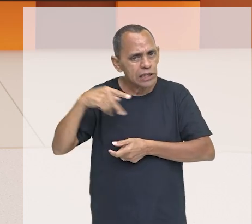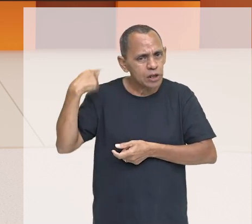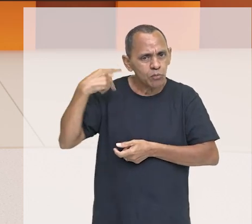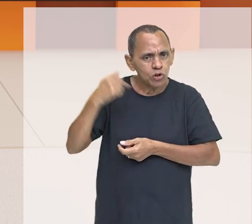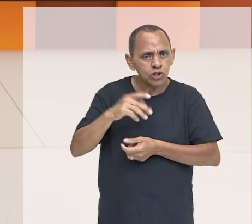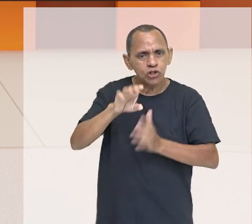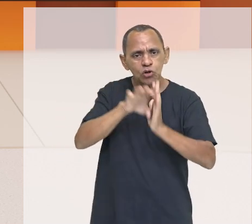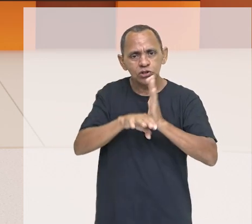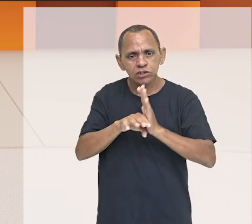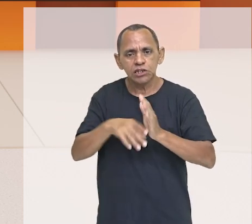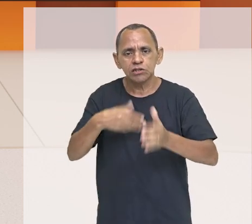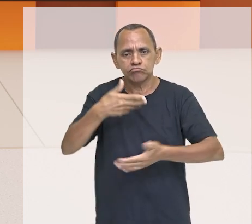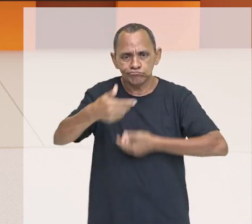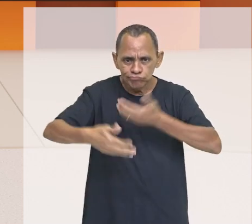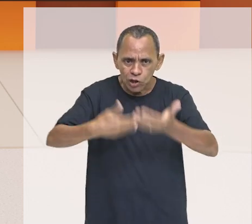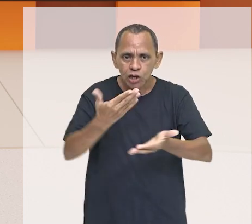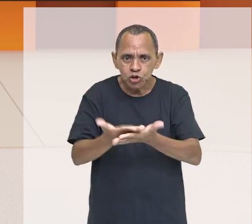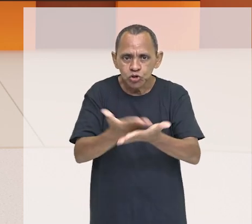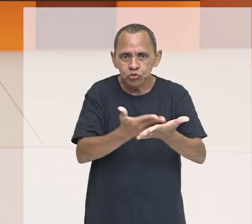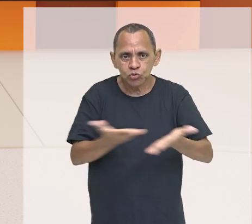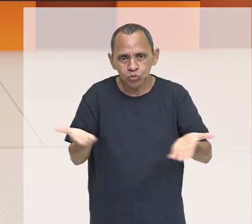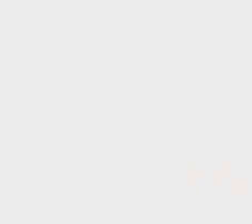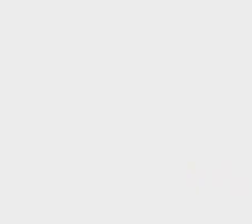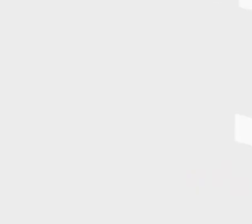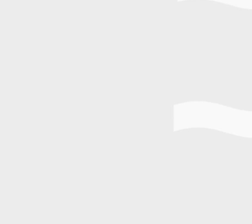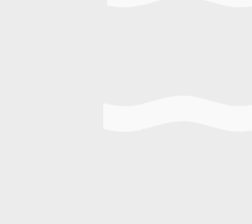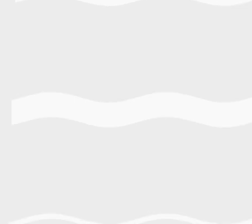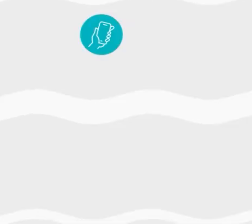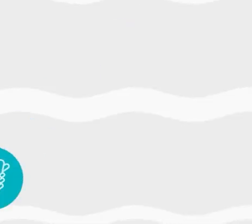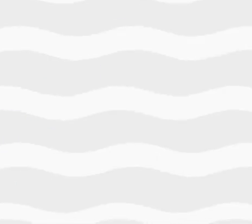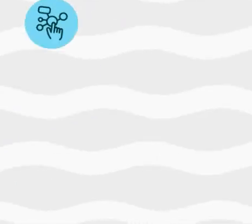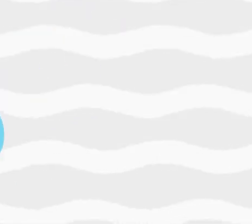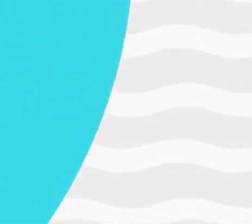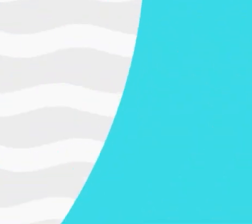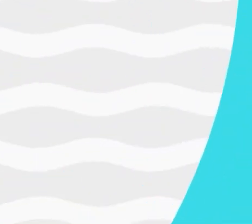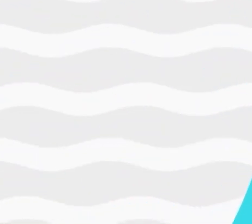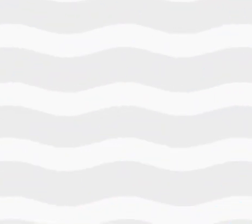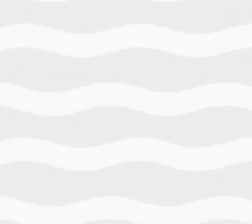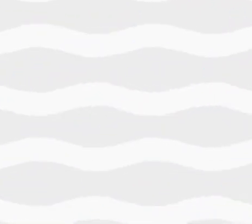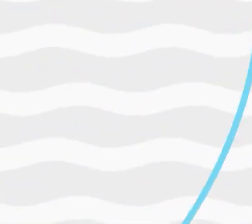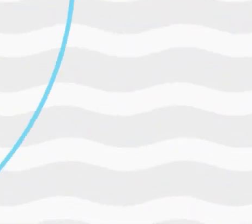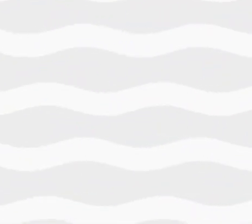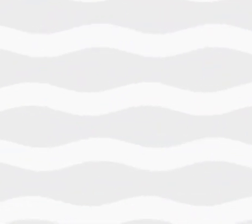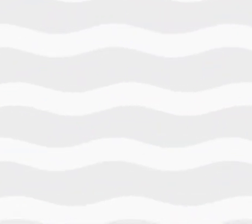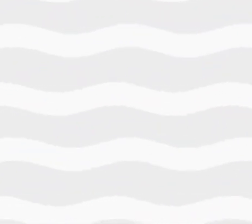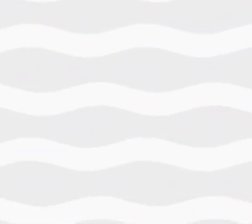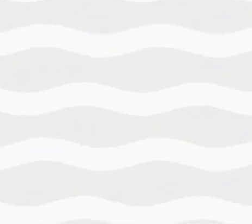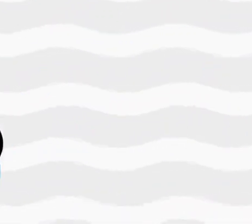trabalhamos hoje, tá bom?